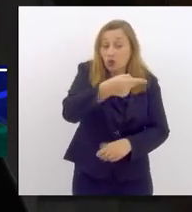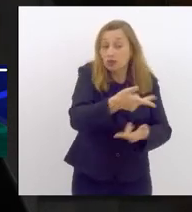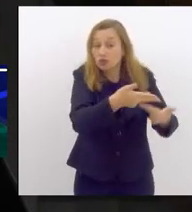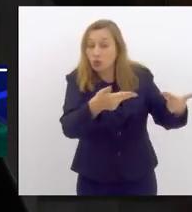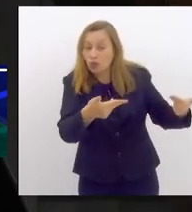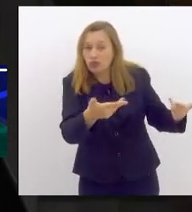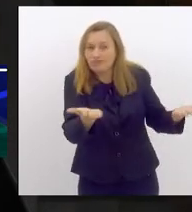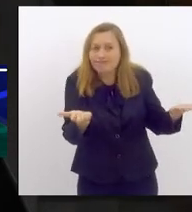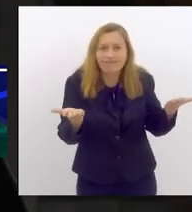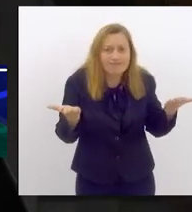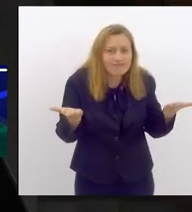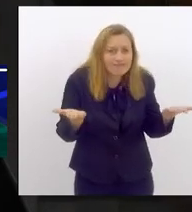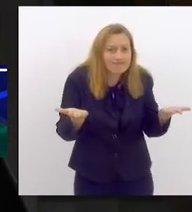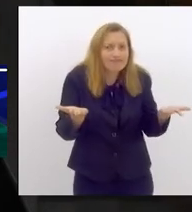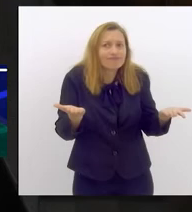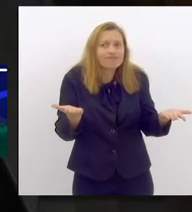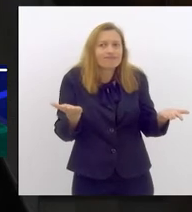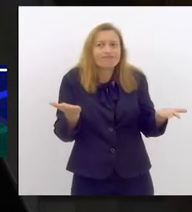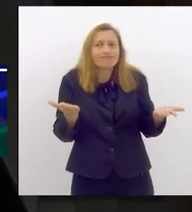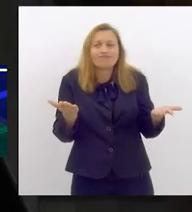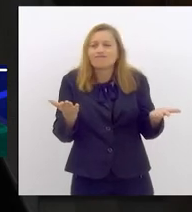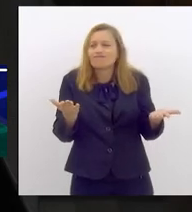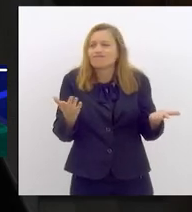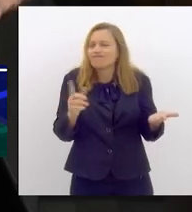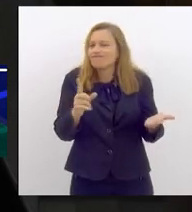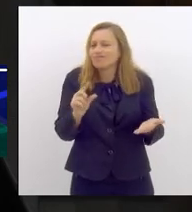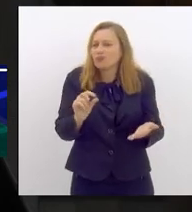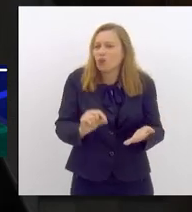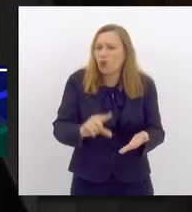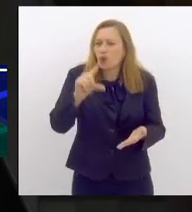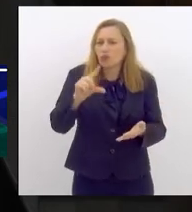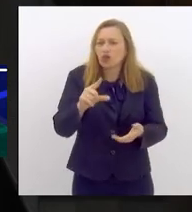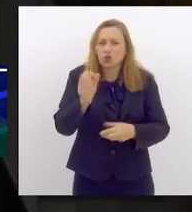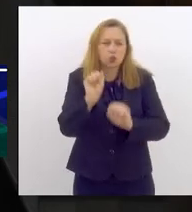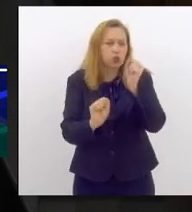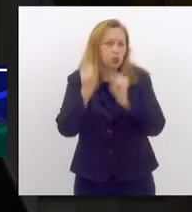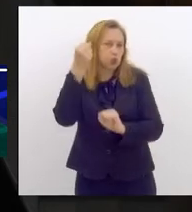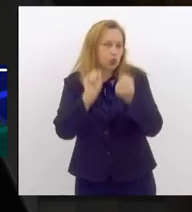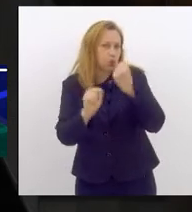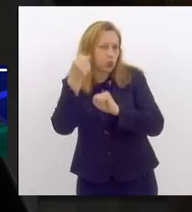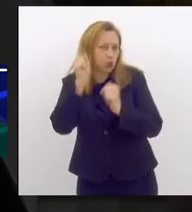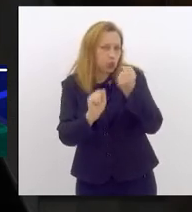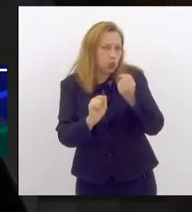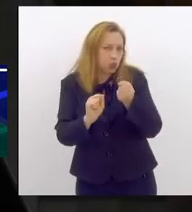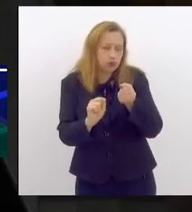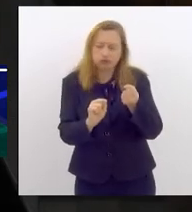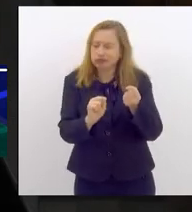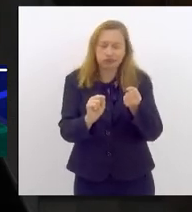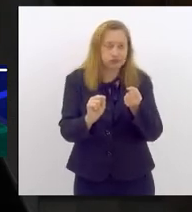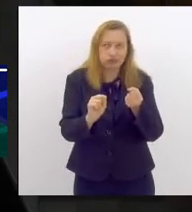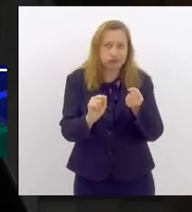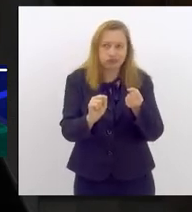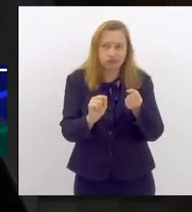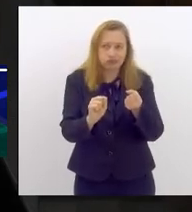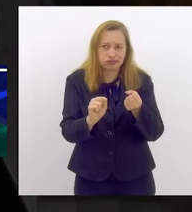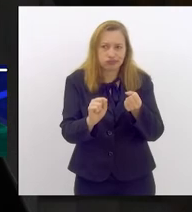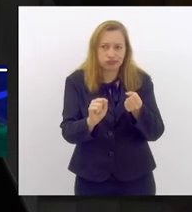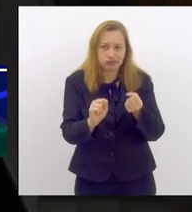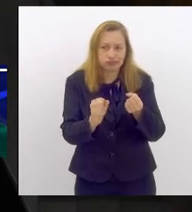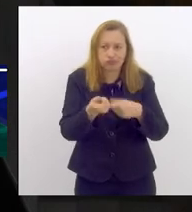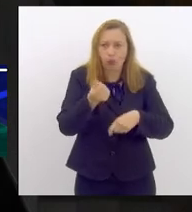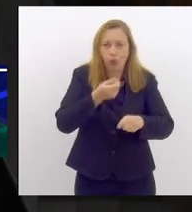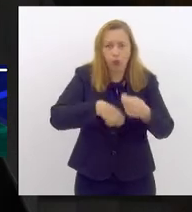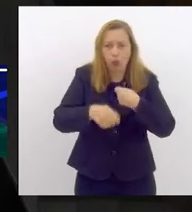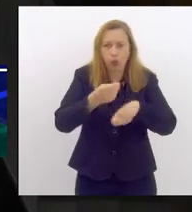outras coisas não isso não tem a ver com aumento do processo de industrialização isso não tem a ver com um ciclo de pujança